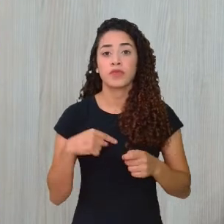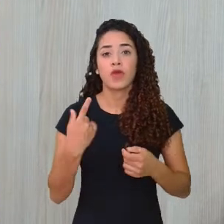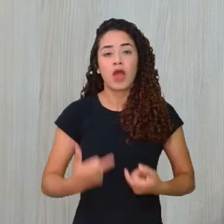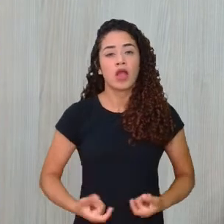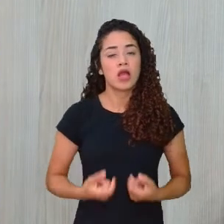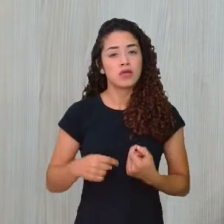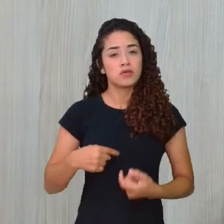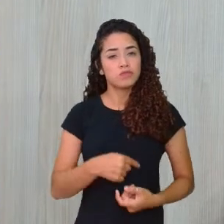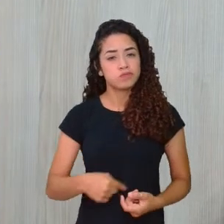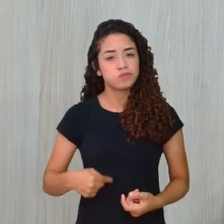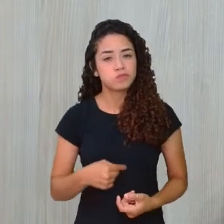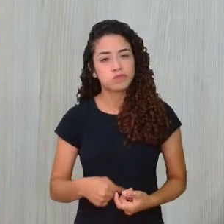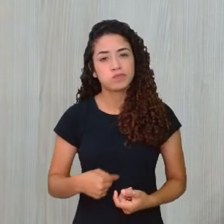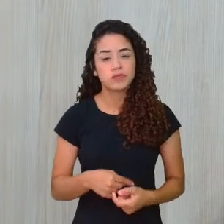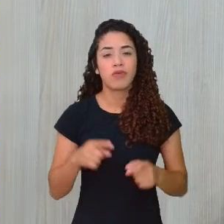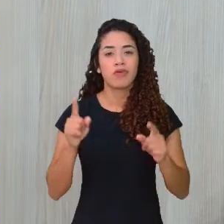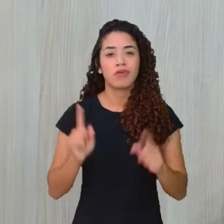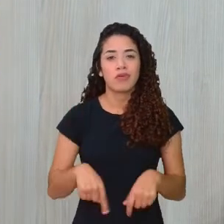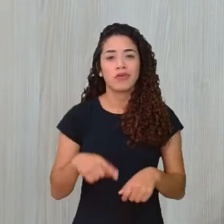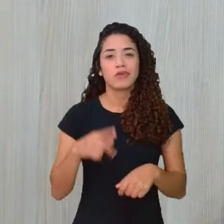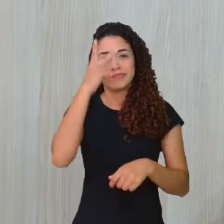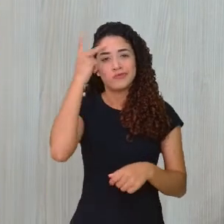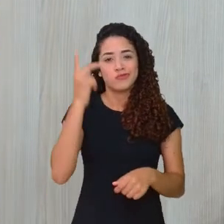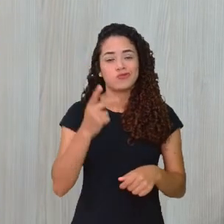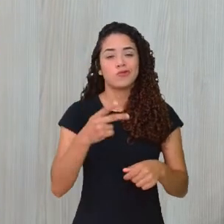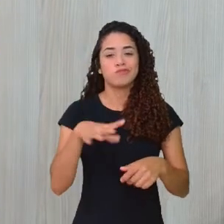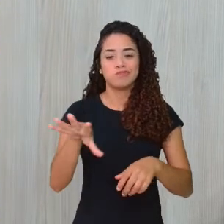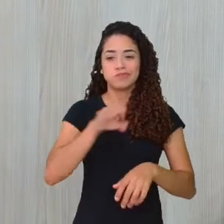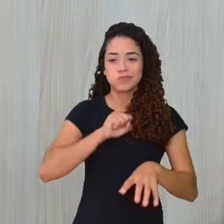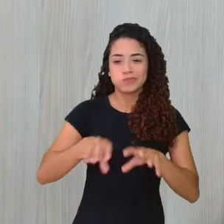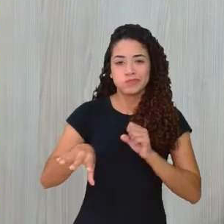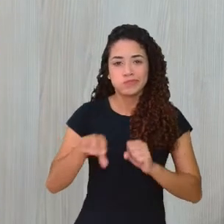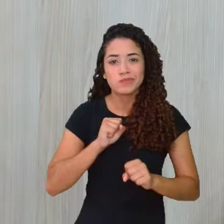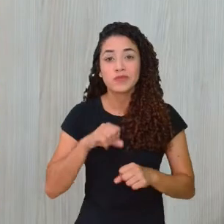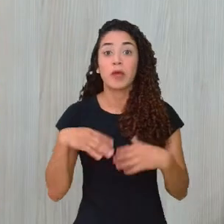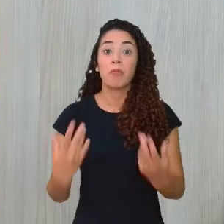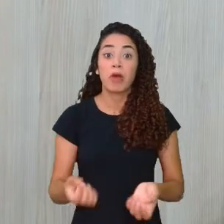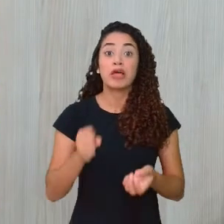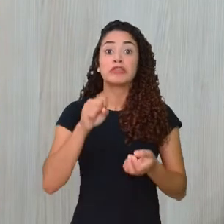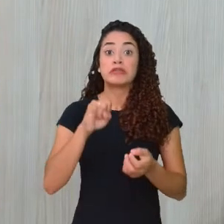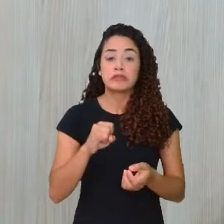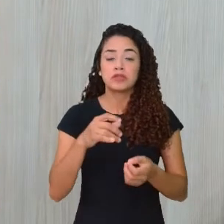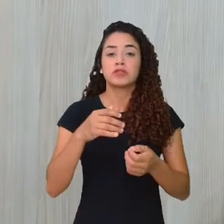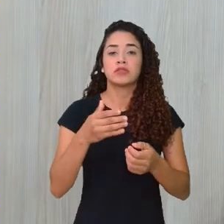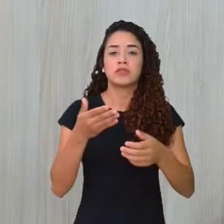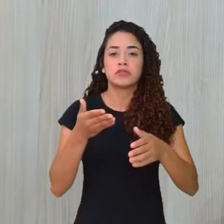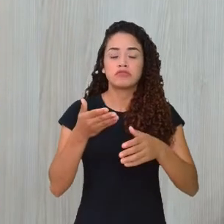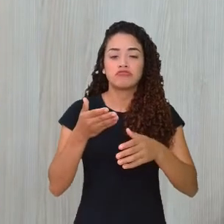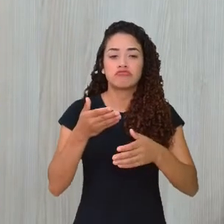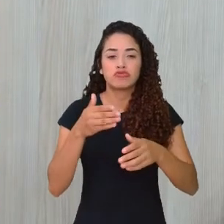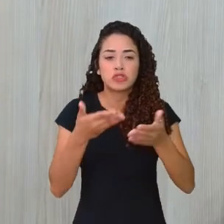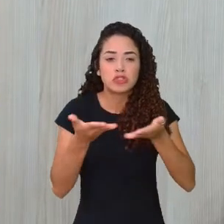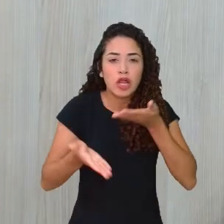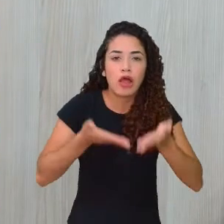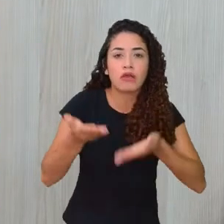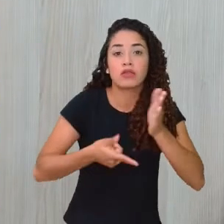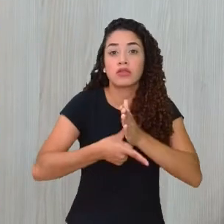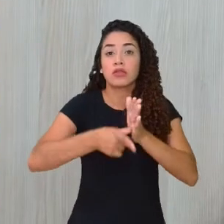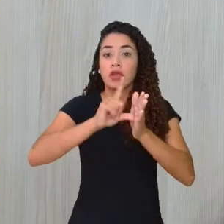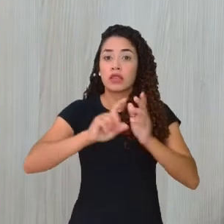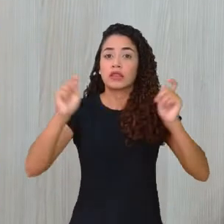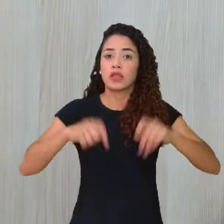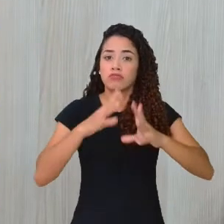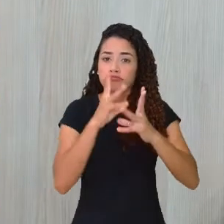de intestino, como a professora disse, acomete muitas pessoas, mas se tratado precocemente, ele tem cura. Então, essa campanha